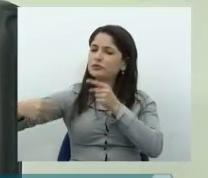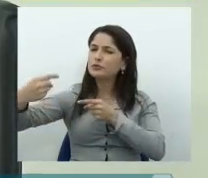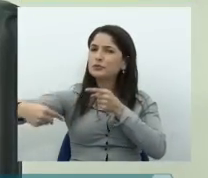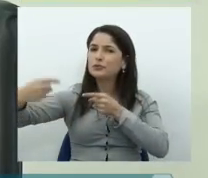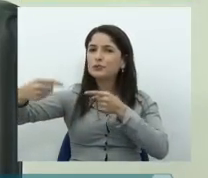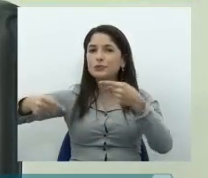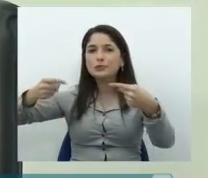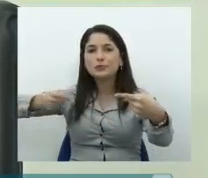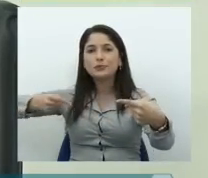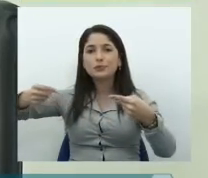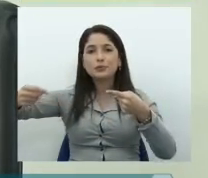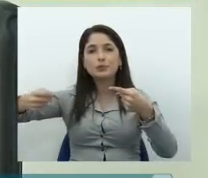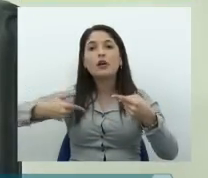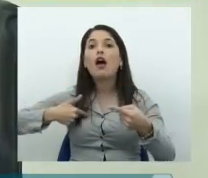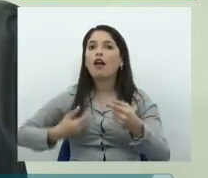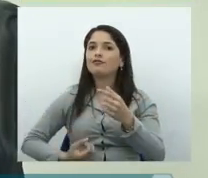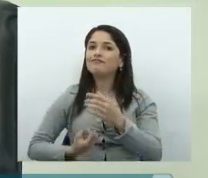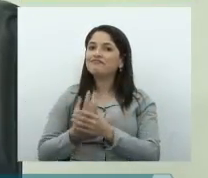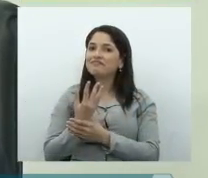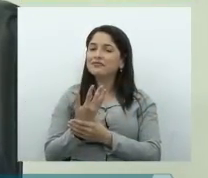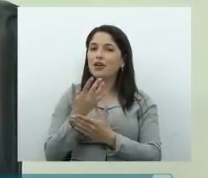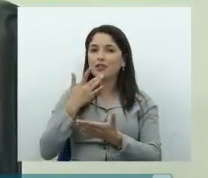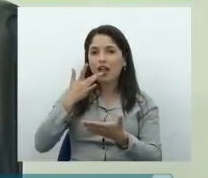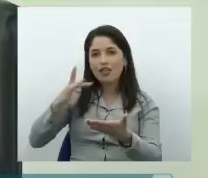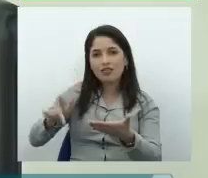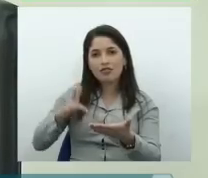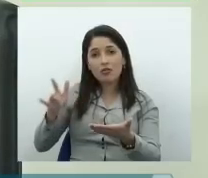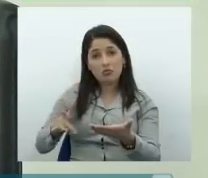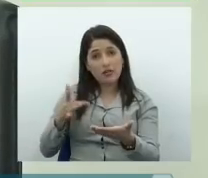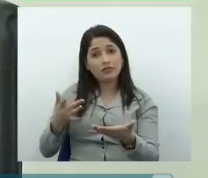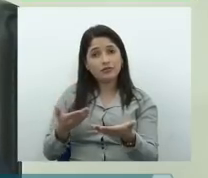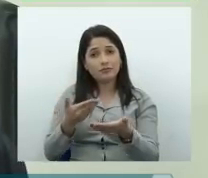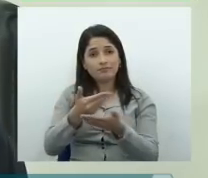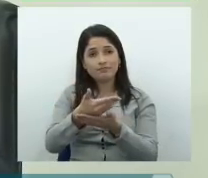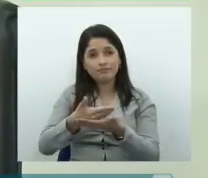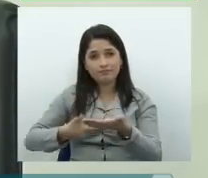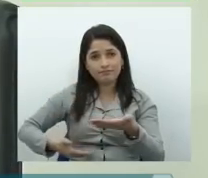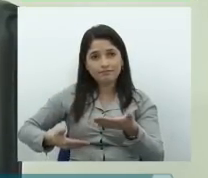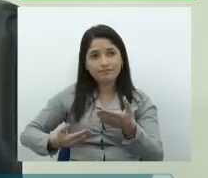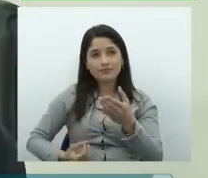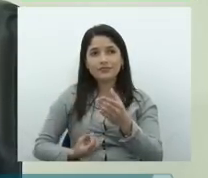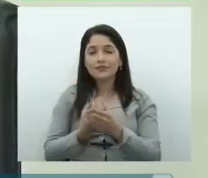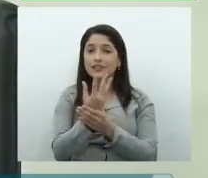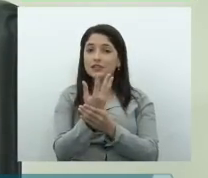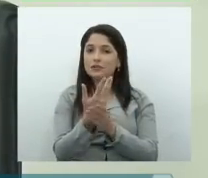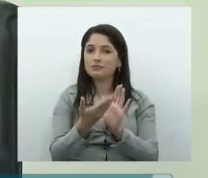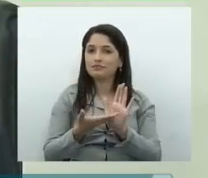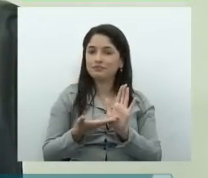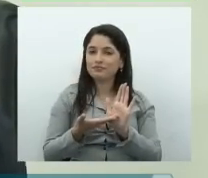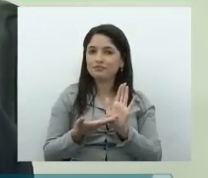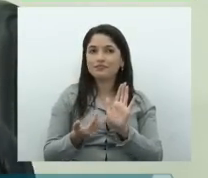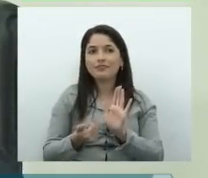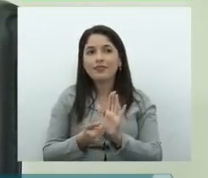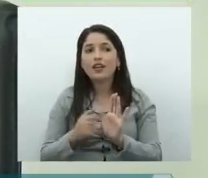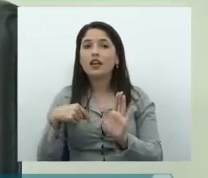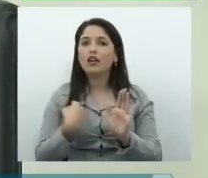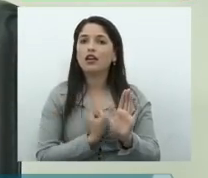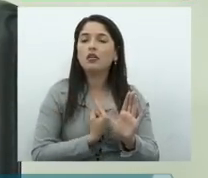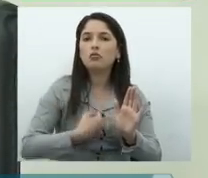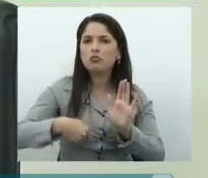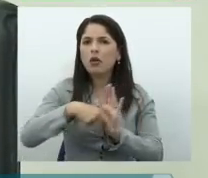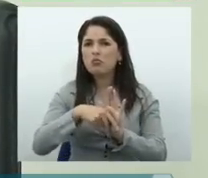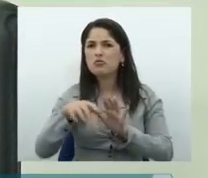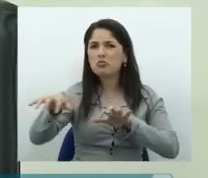documento. Então, como eu sempre falo, nesses 8 anos como vereador, eu ouvi muitos relatos dos mais distantes